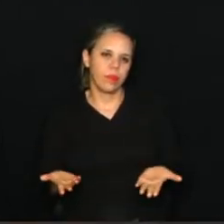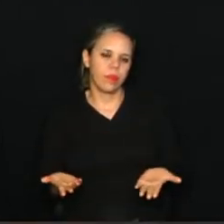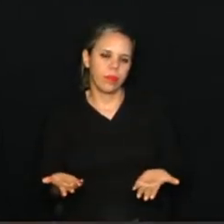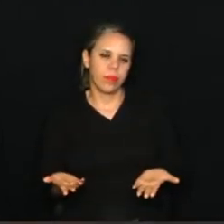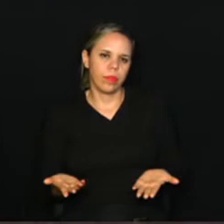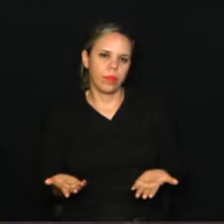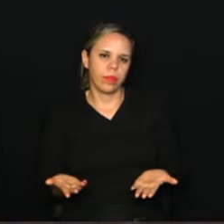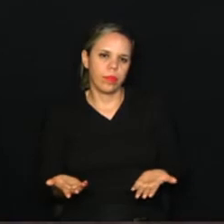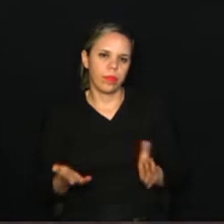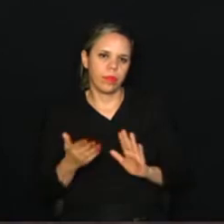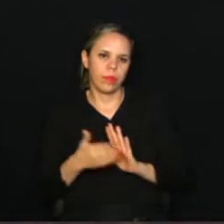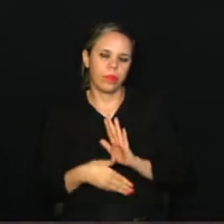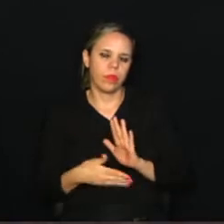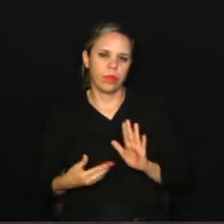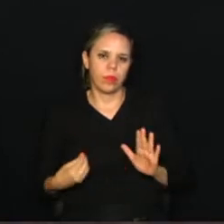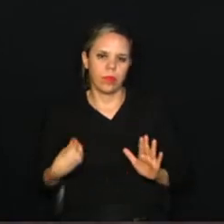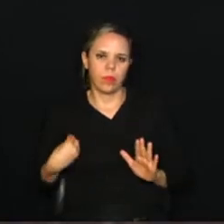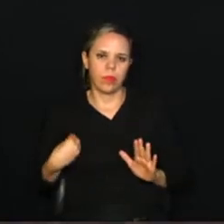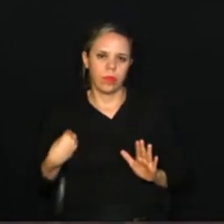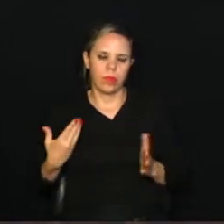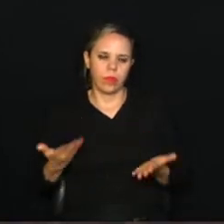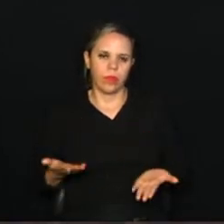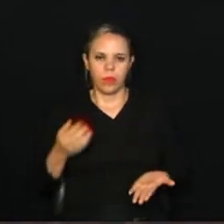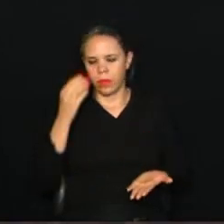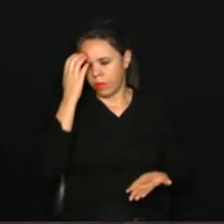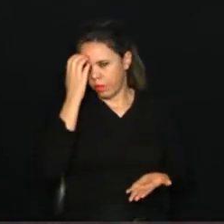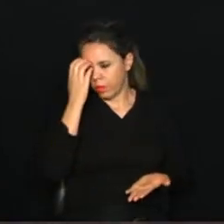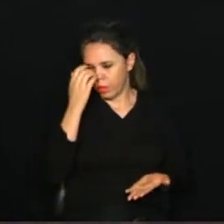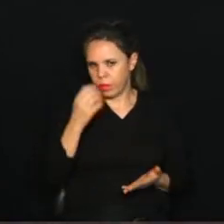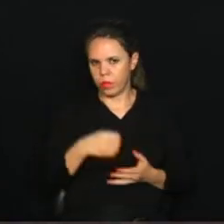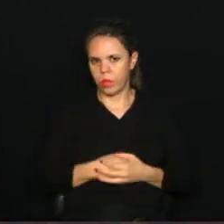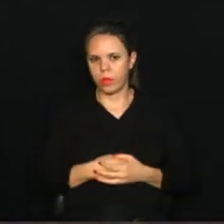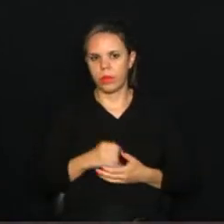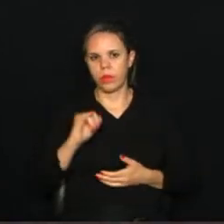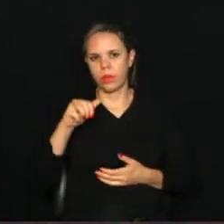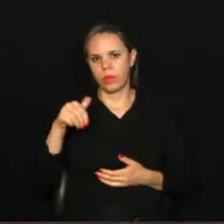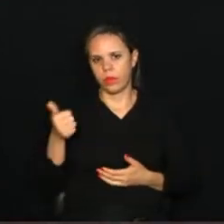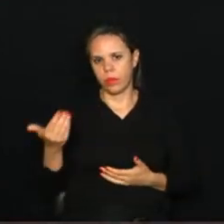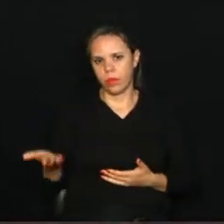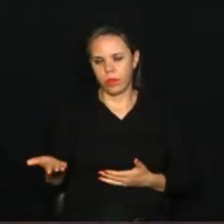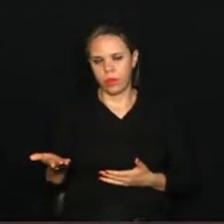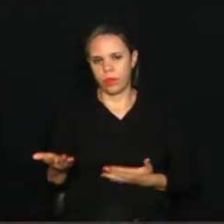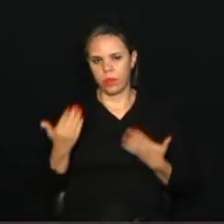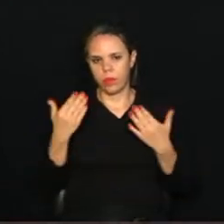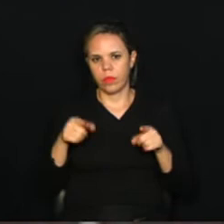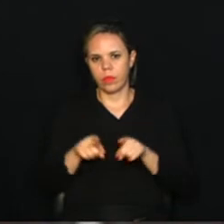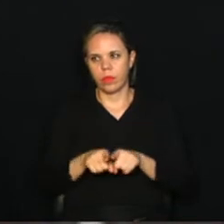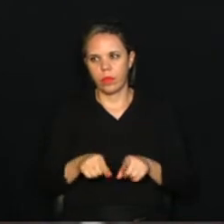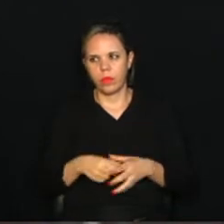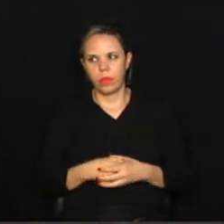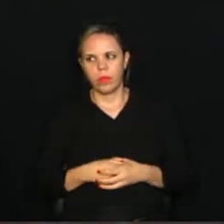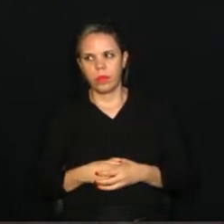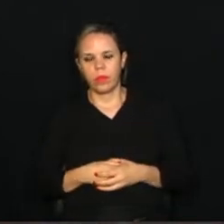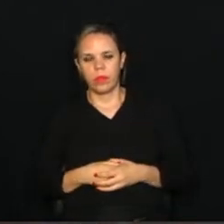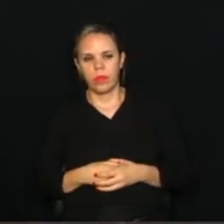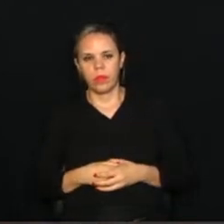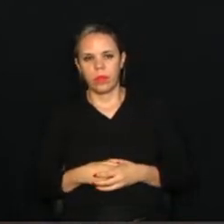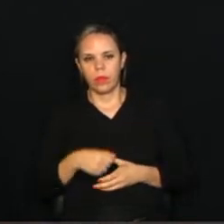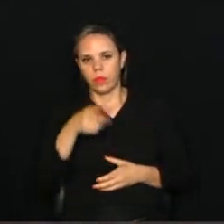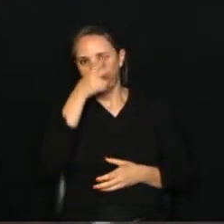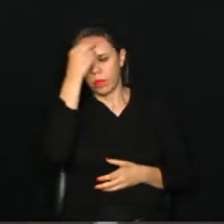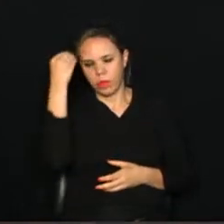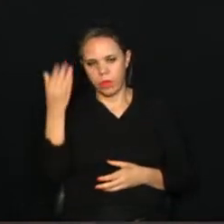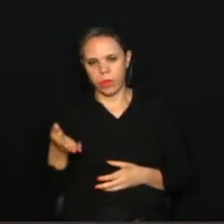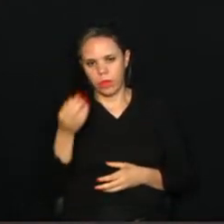está que nós temos aí uma IMA que presta um serviço, né, para a